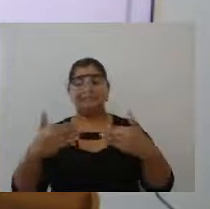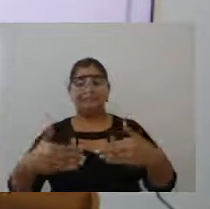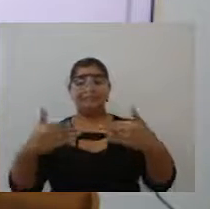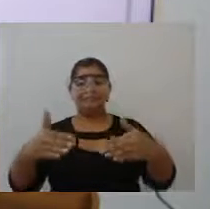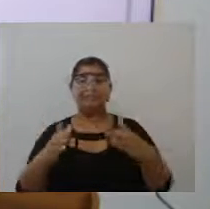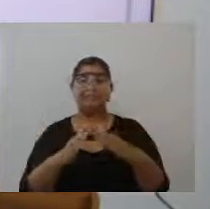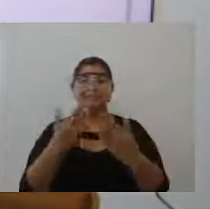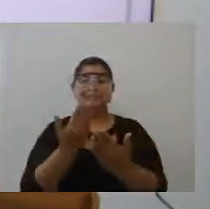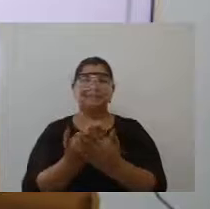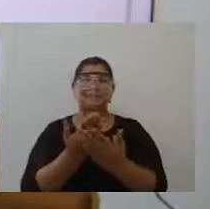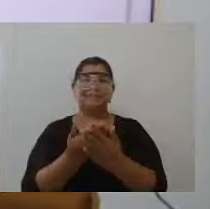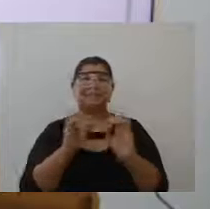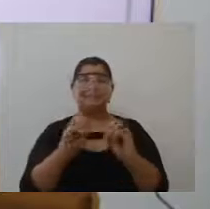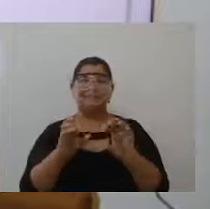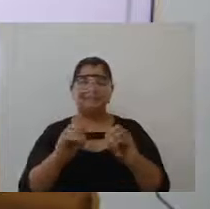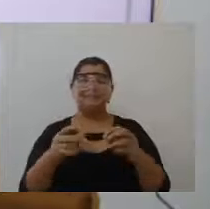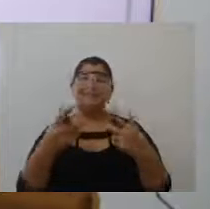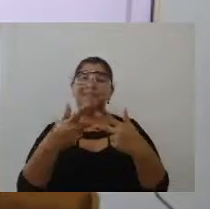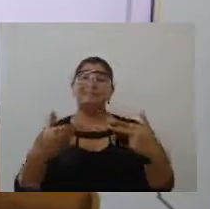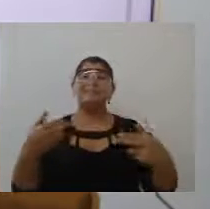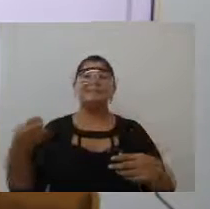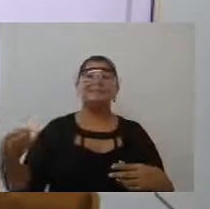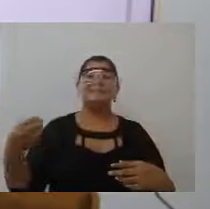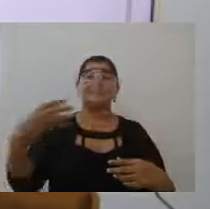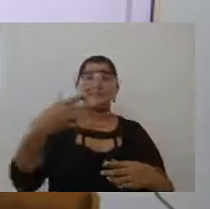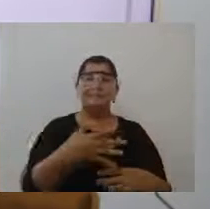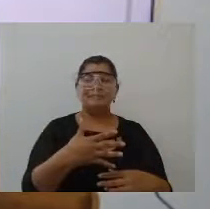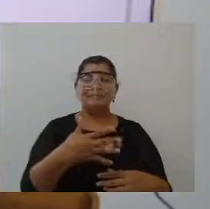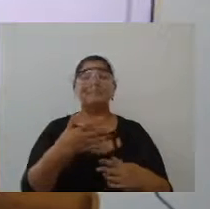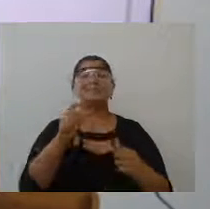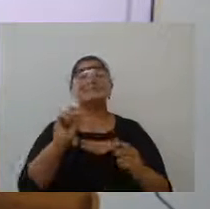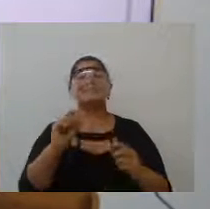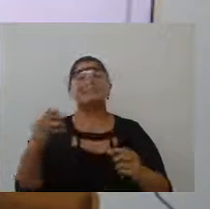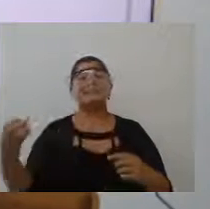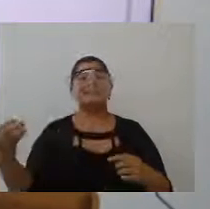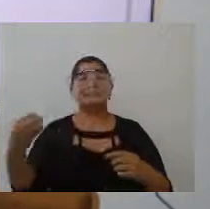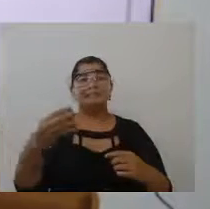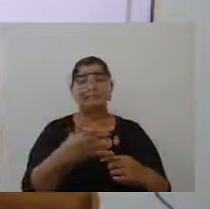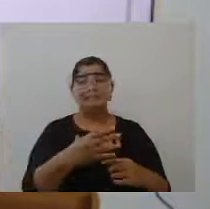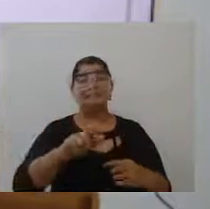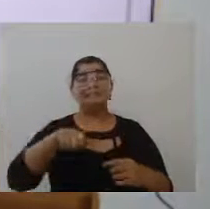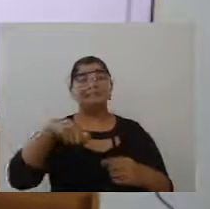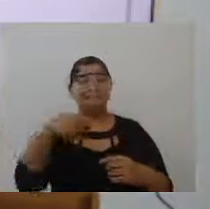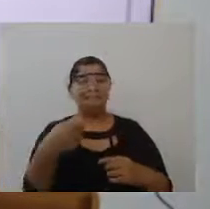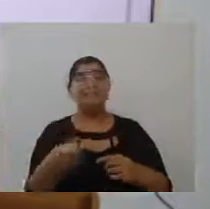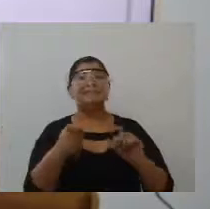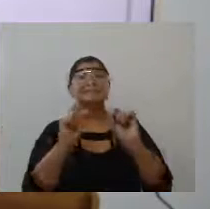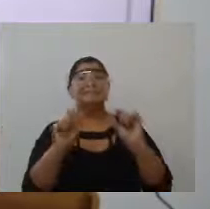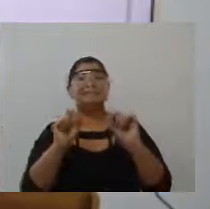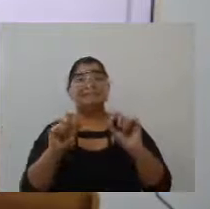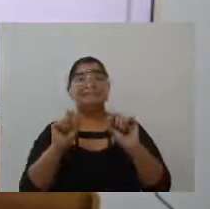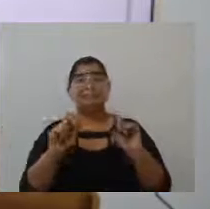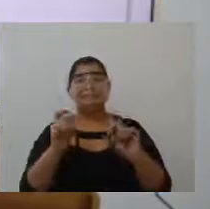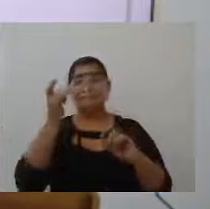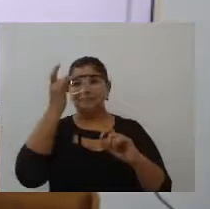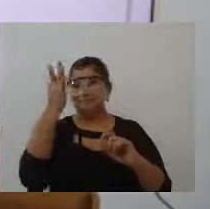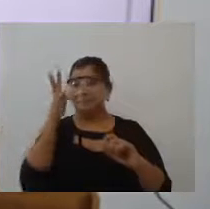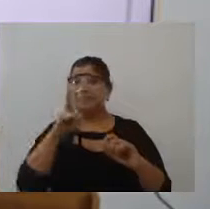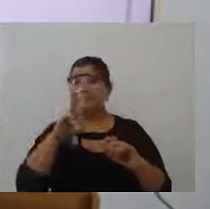Educação. É coisa realmente nova. E essa novidade significa o seguinte, deixa eu separar para ficar bem fácil de